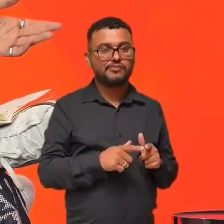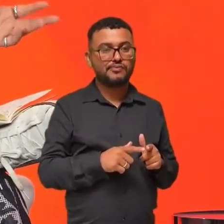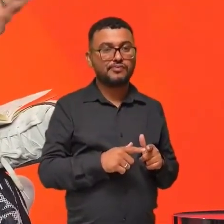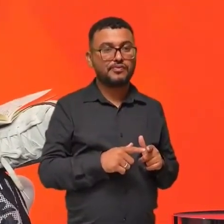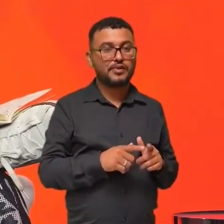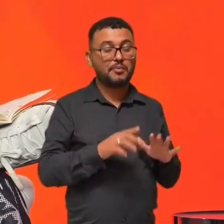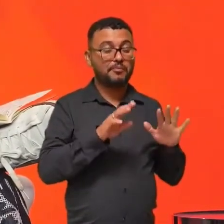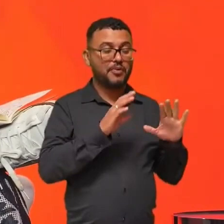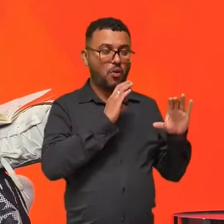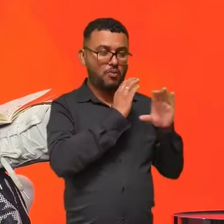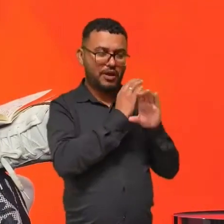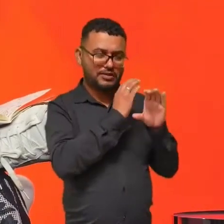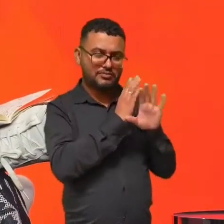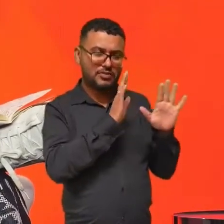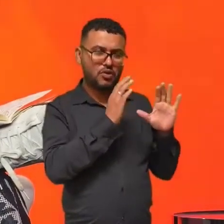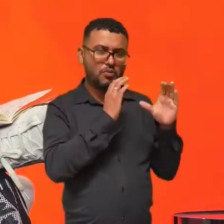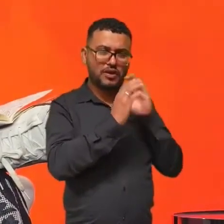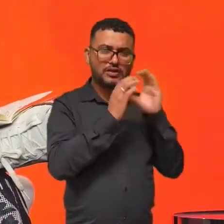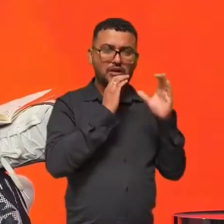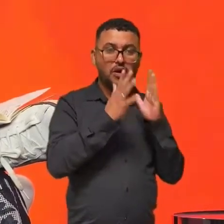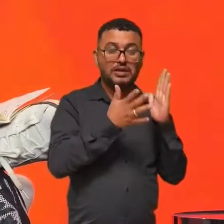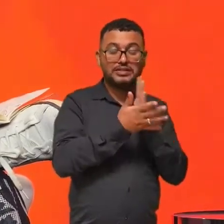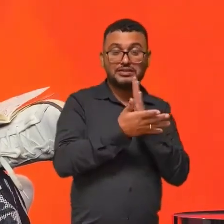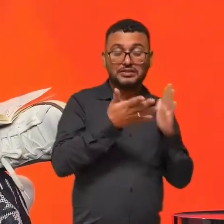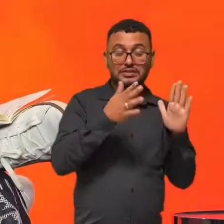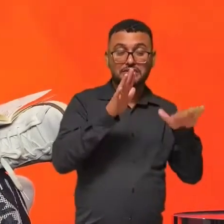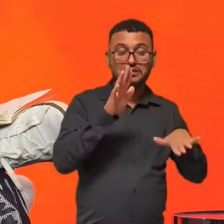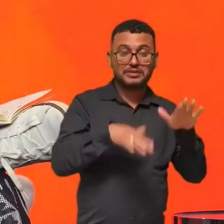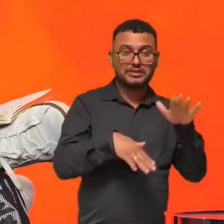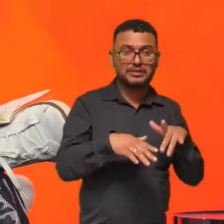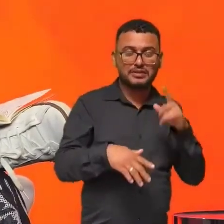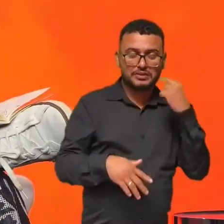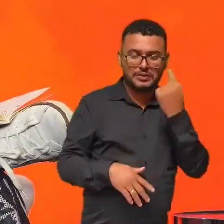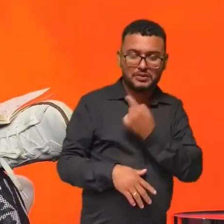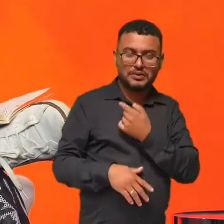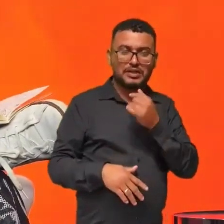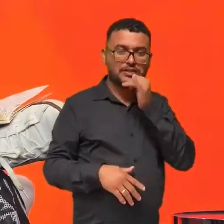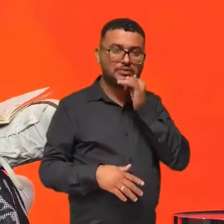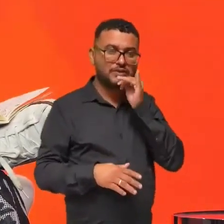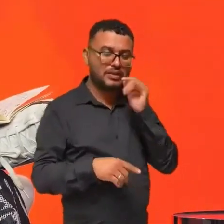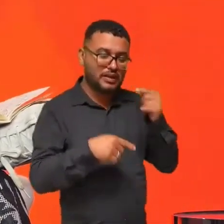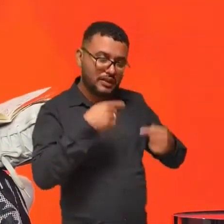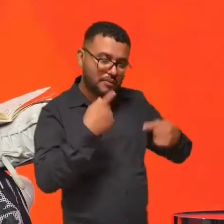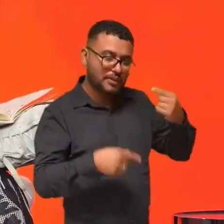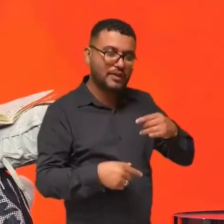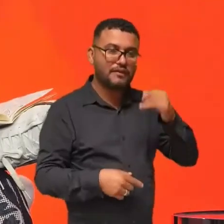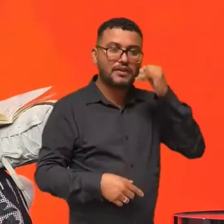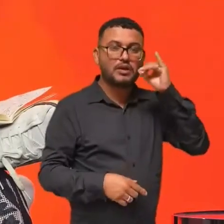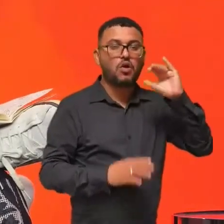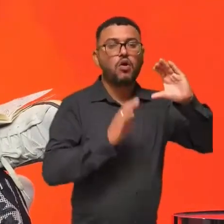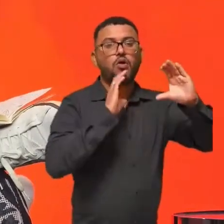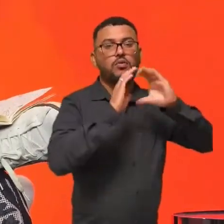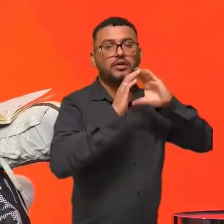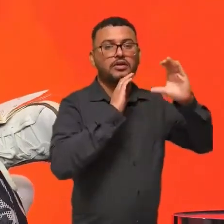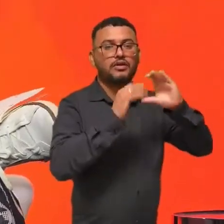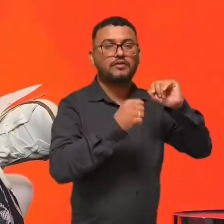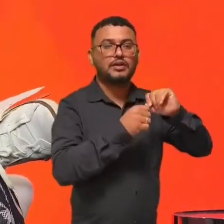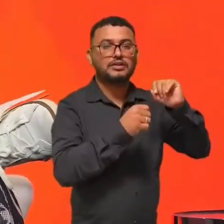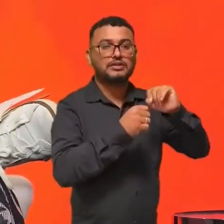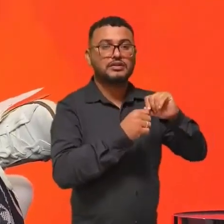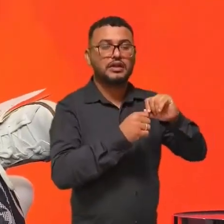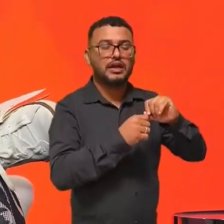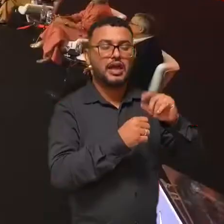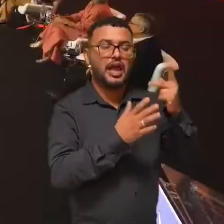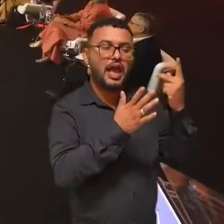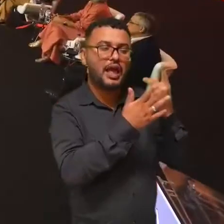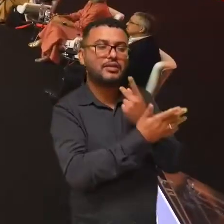Tem coisas que às vezes a gente, para não enfrentar alguns debates, diz que a comunicação foi mal feita, mas que na verdade talvez trate